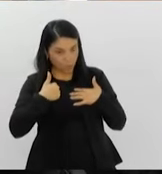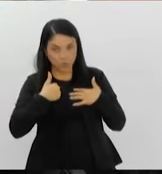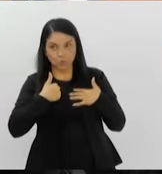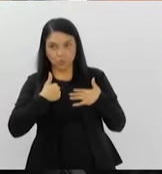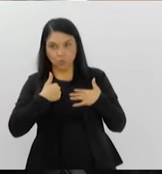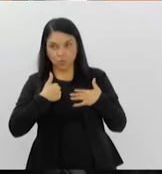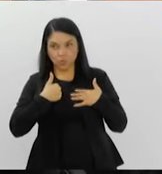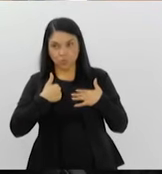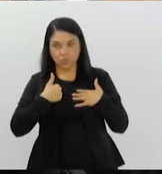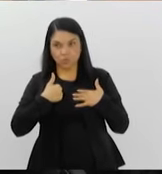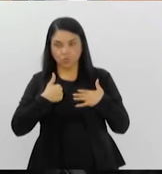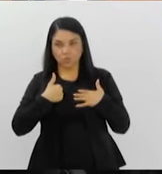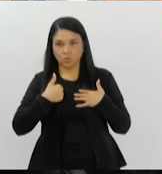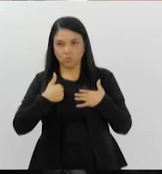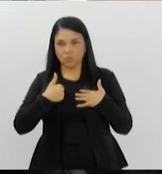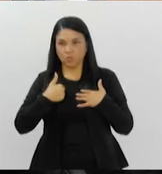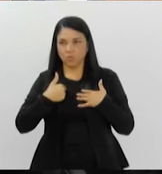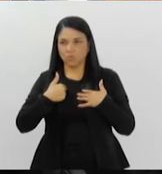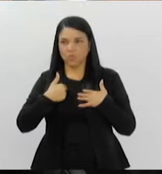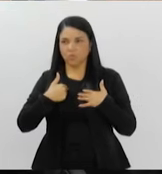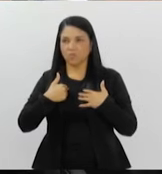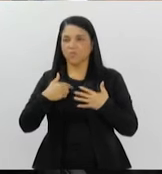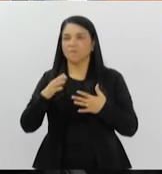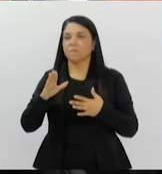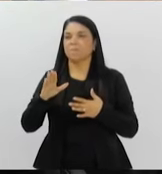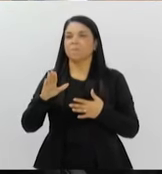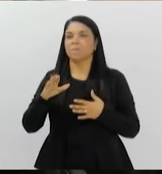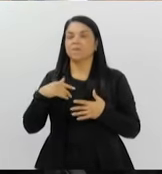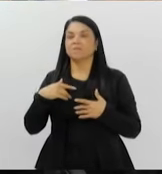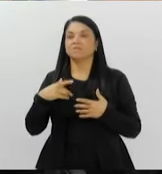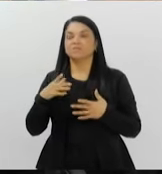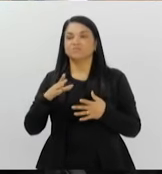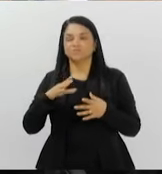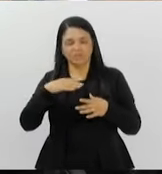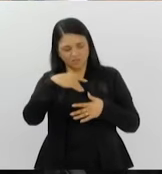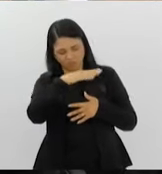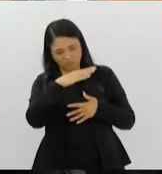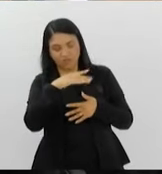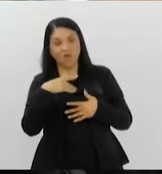A fala estava comigo. Você é safado. Não censura ele, não. Olha só. O deputado Tiago Aglesso.